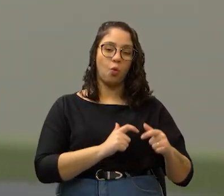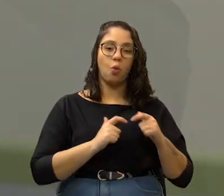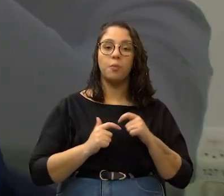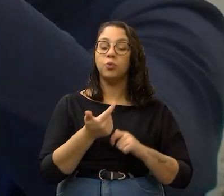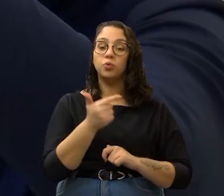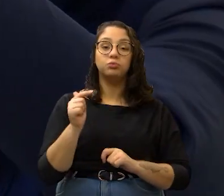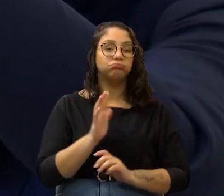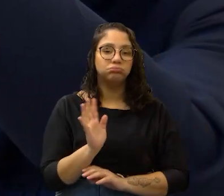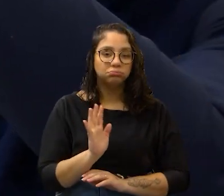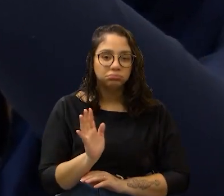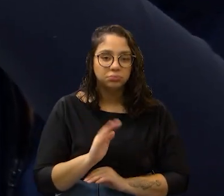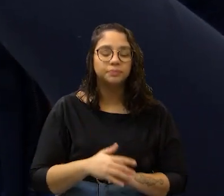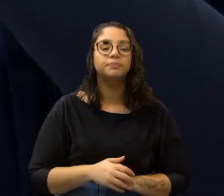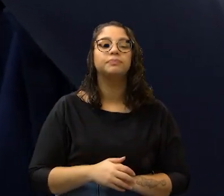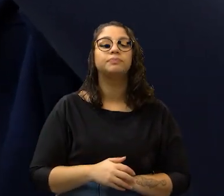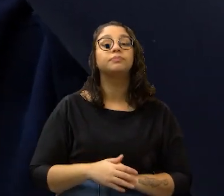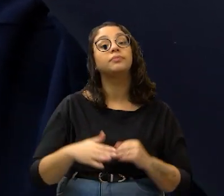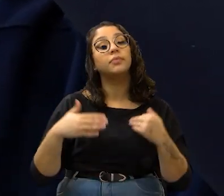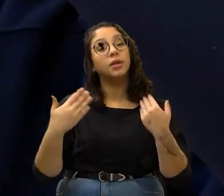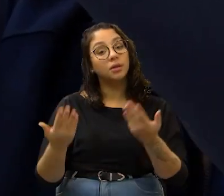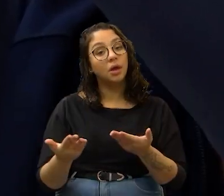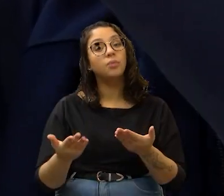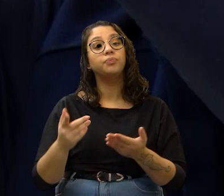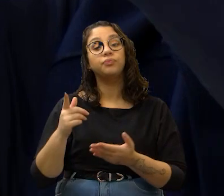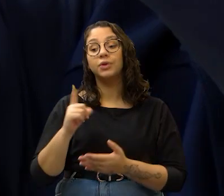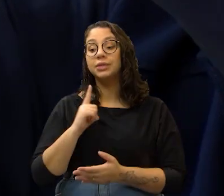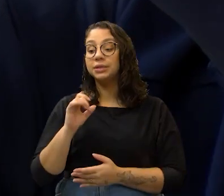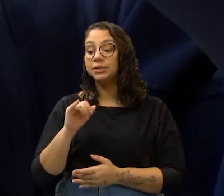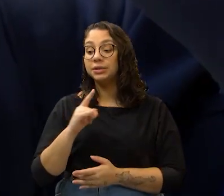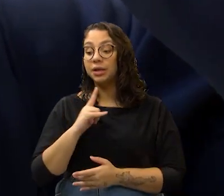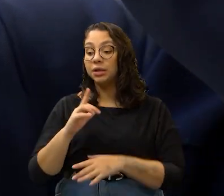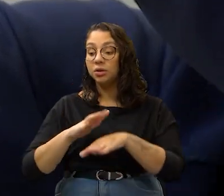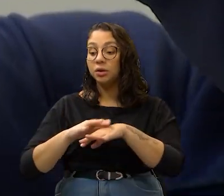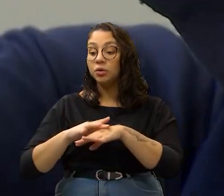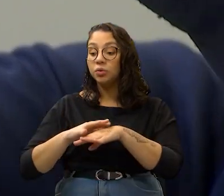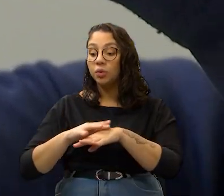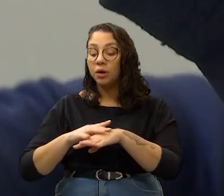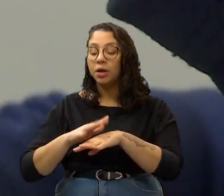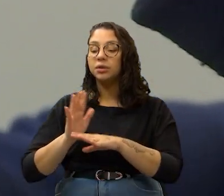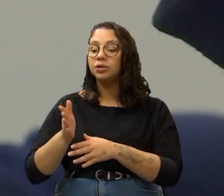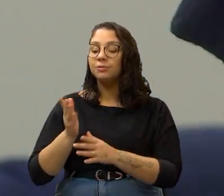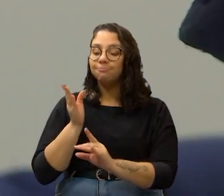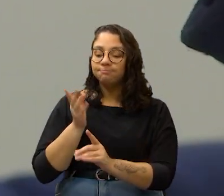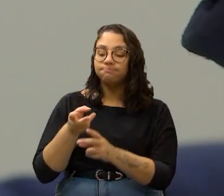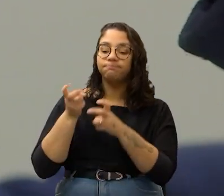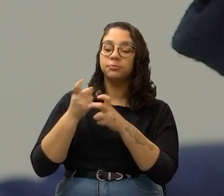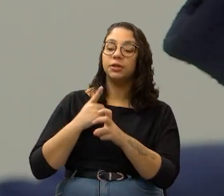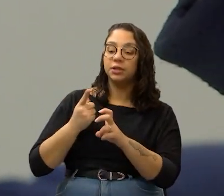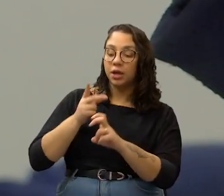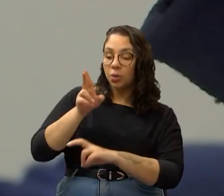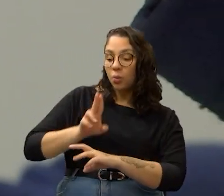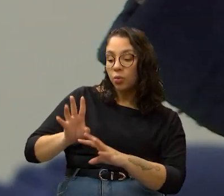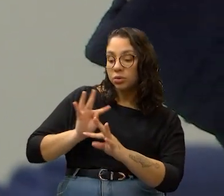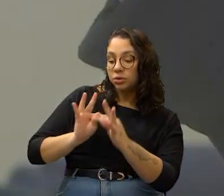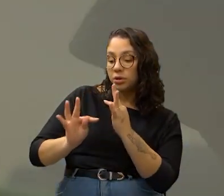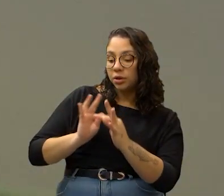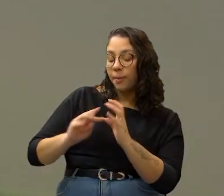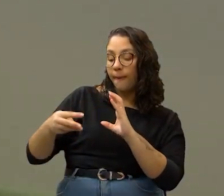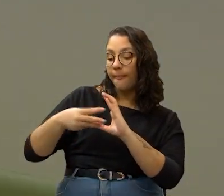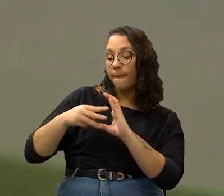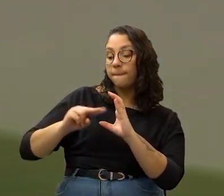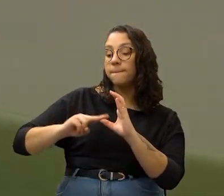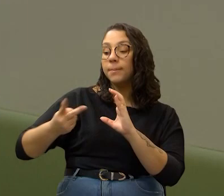E mediante aquela doença, né, que a gente aplica essas células, elas